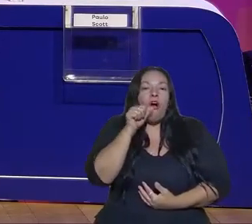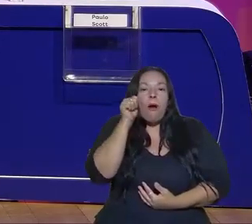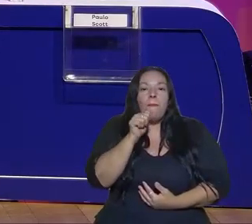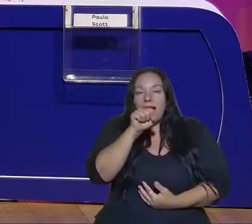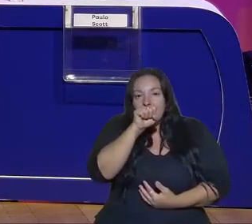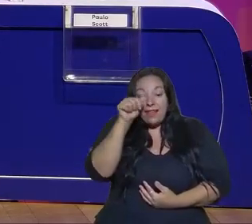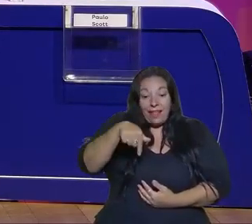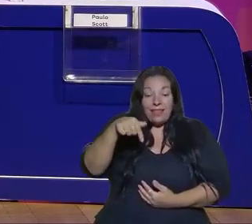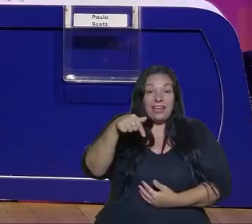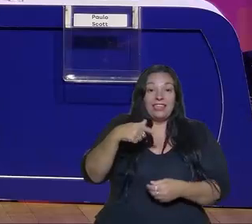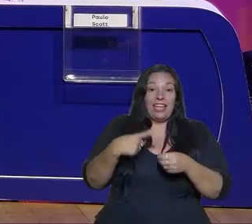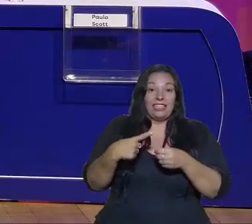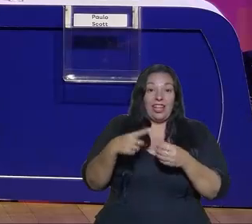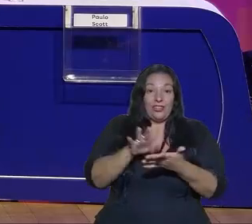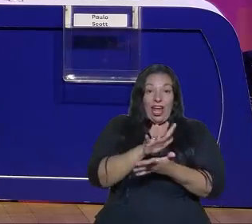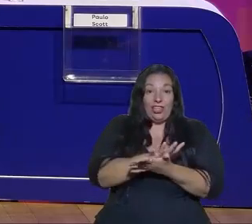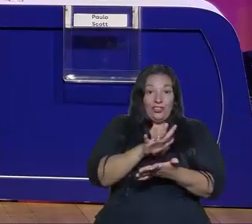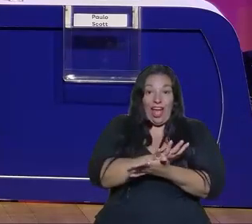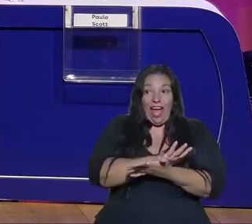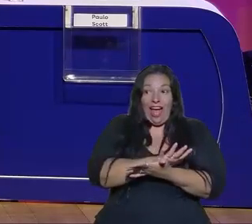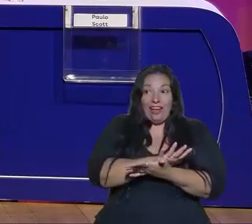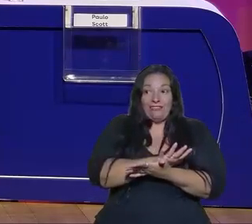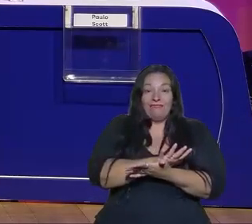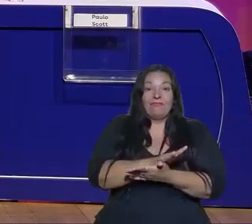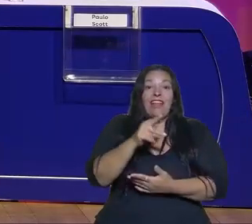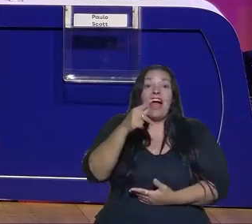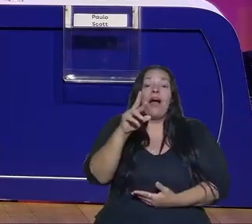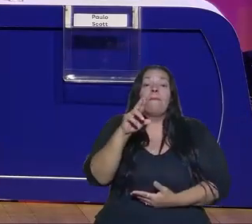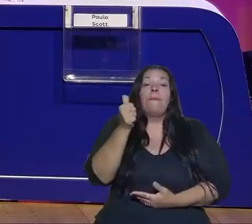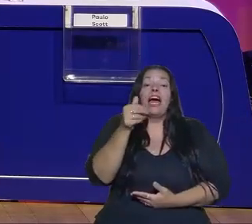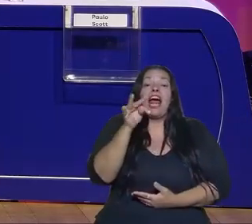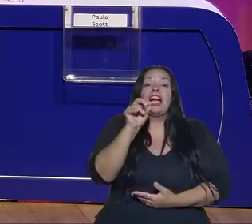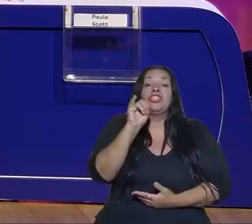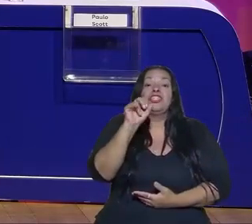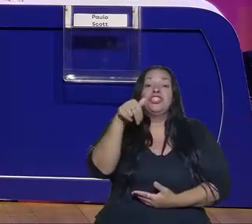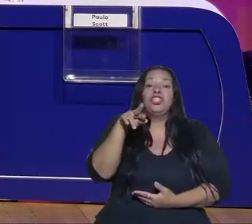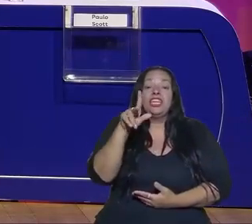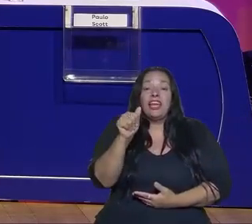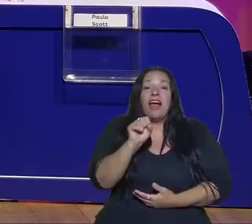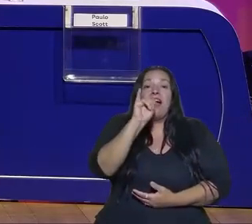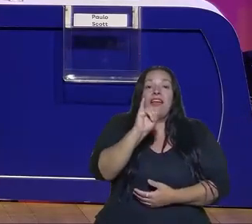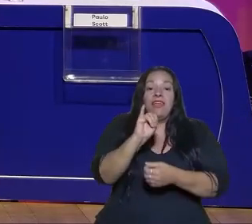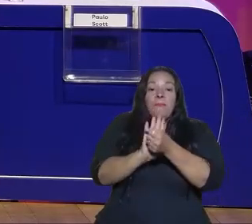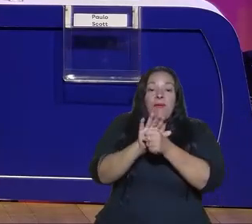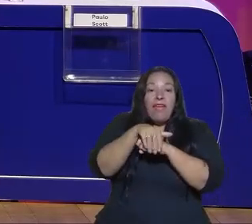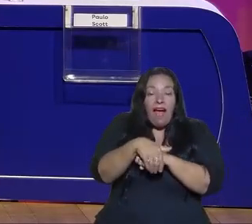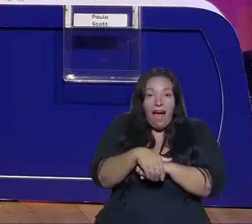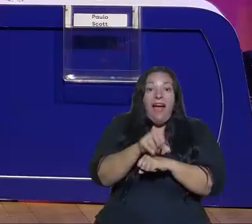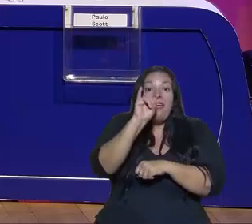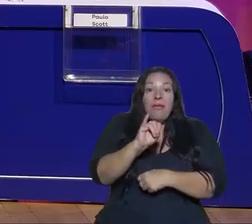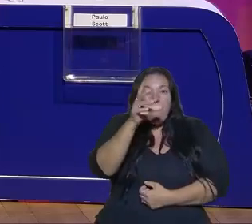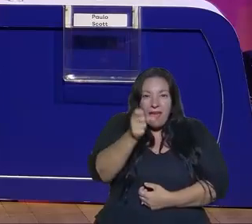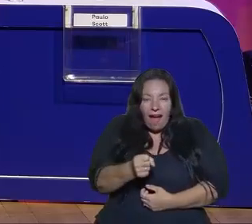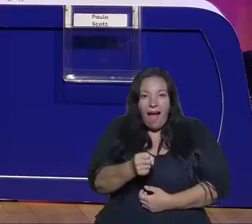evento. O palco possui uma longa mesa azul marinho e branca. Os convidados se assentam de trás dessa mesa. De frente ao lugar que cada um